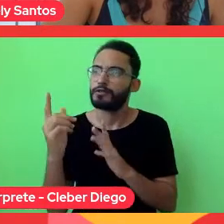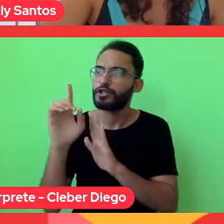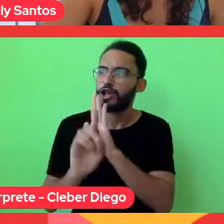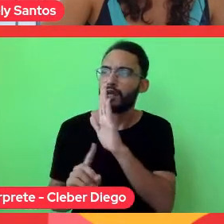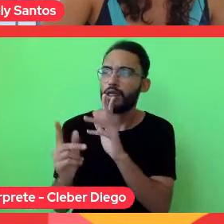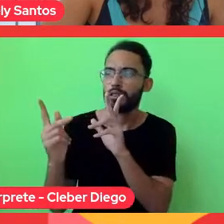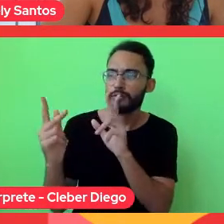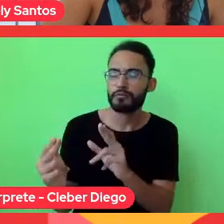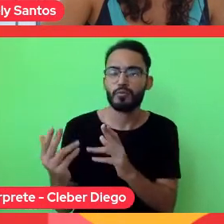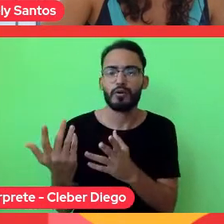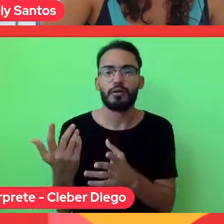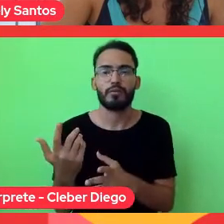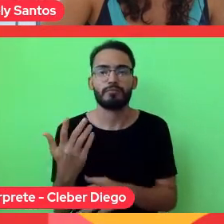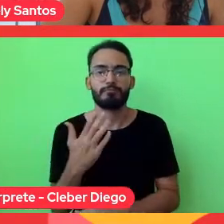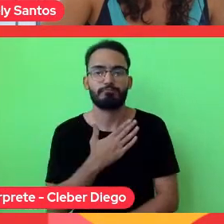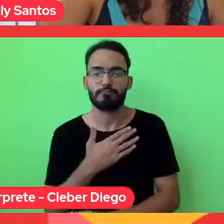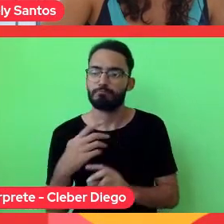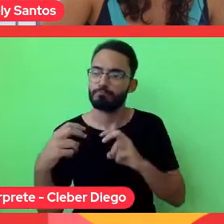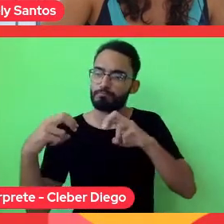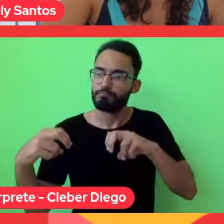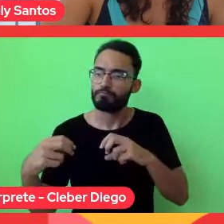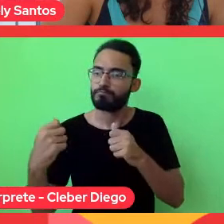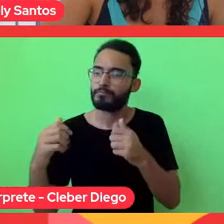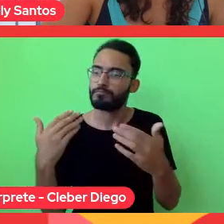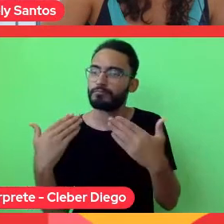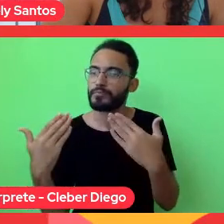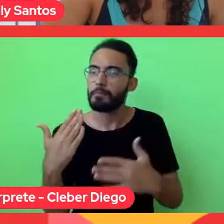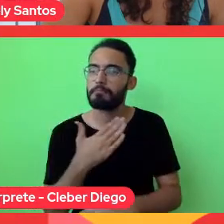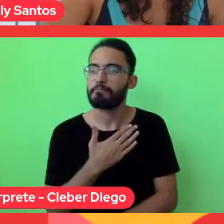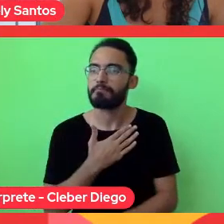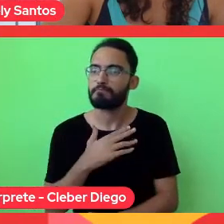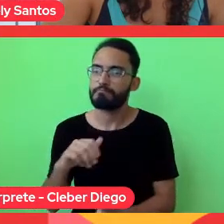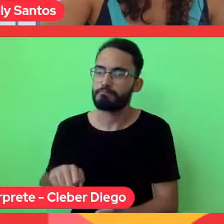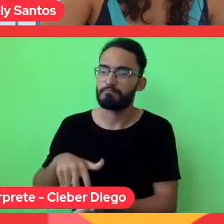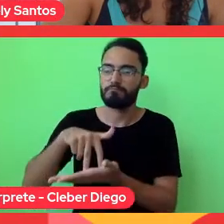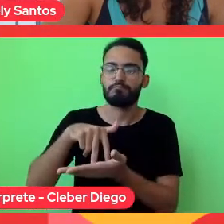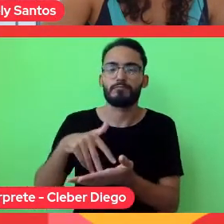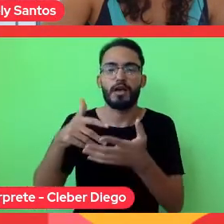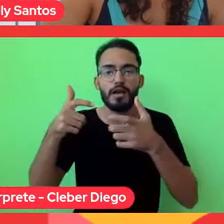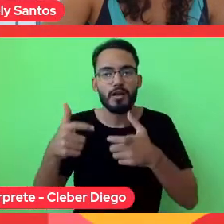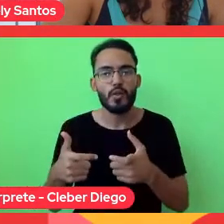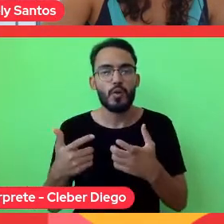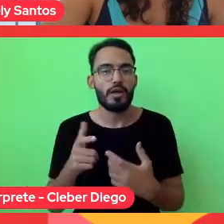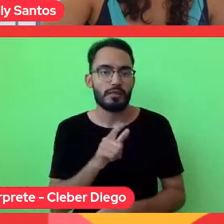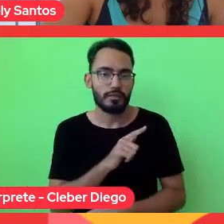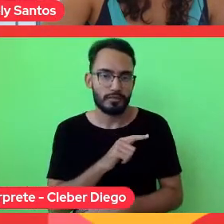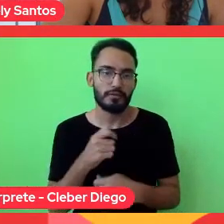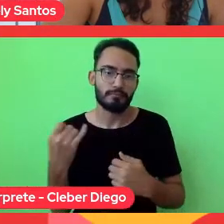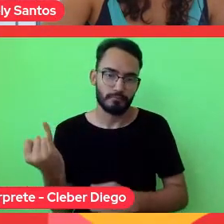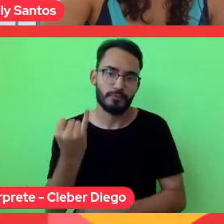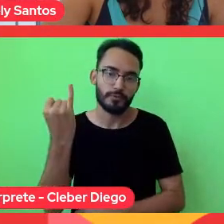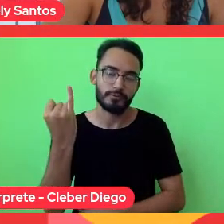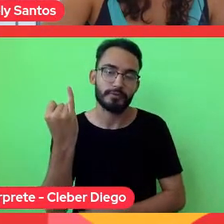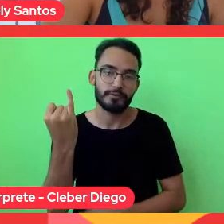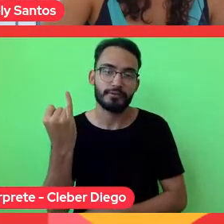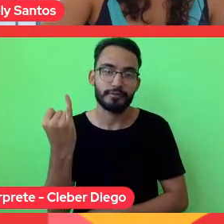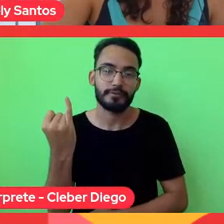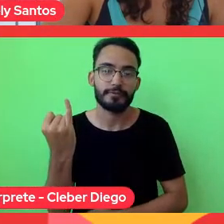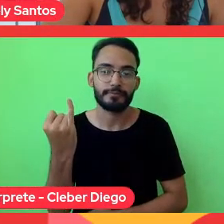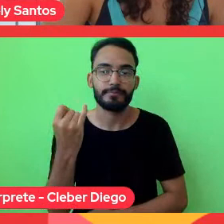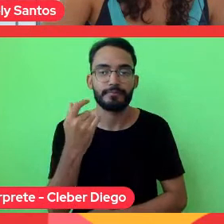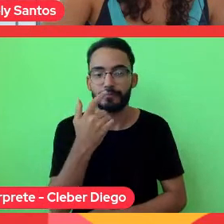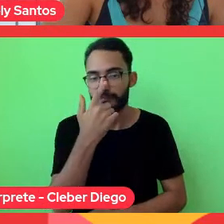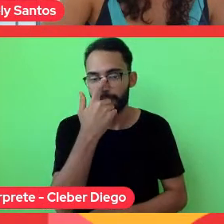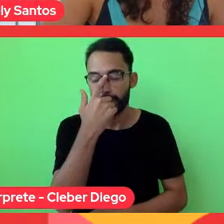o lugar à mesa, que é o que a gente já falou e falou algumas vezes aqui, é ter o lugar à mesa. Então, é o lugar